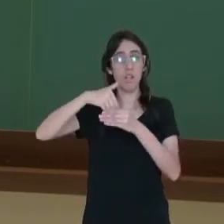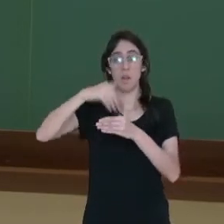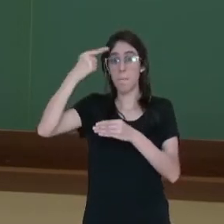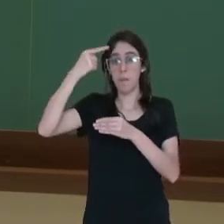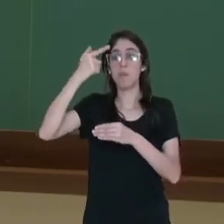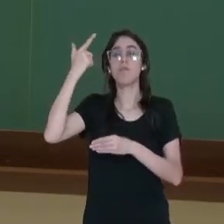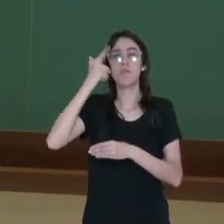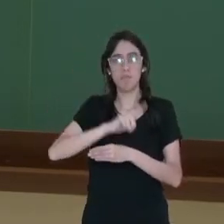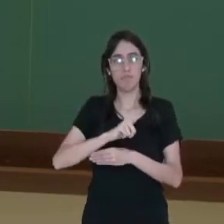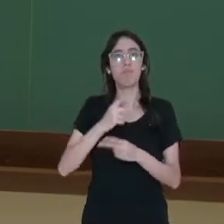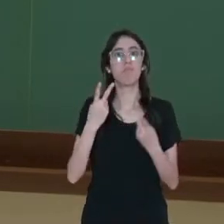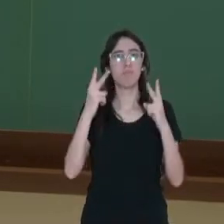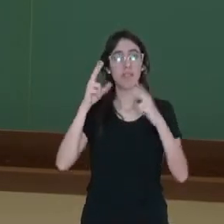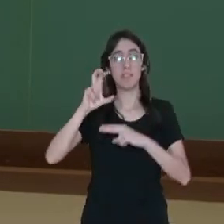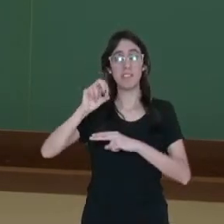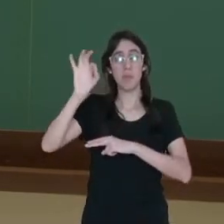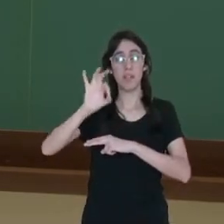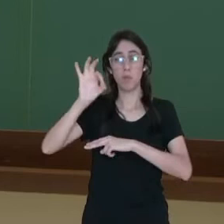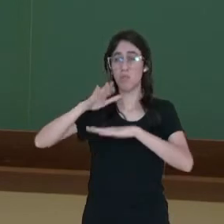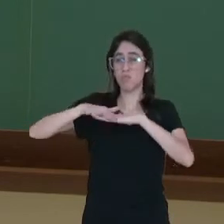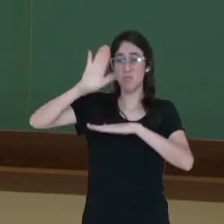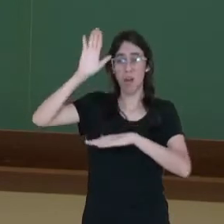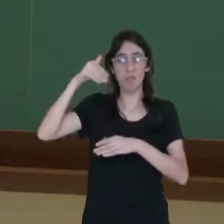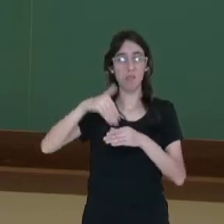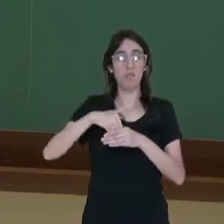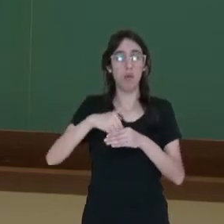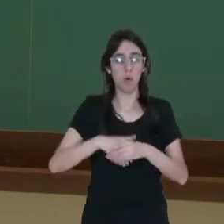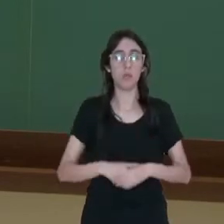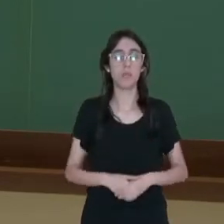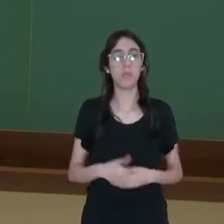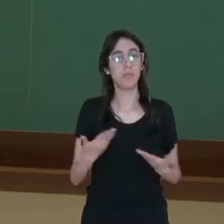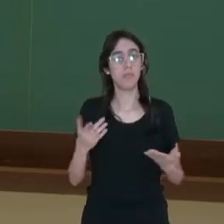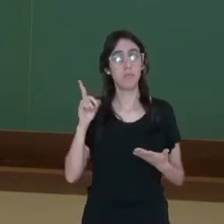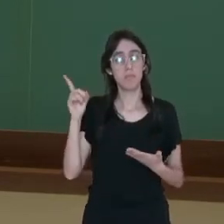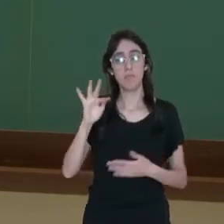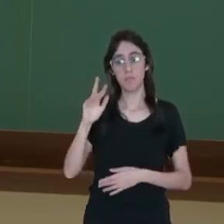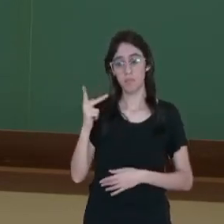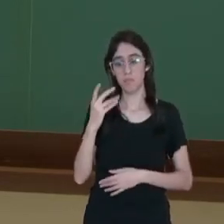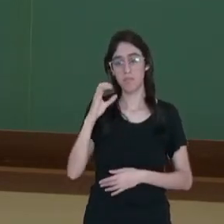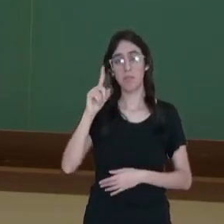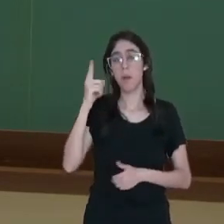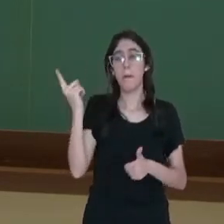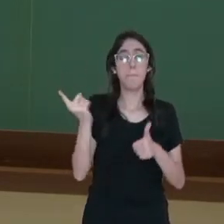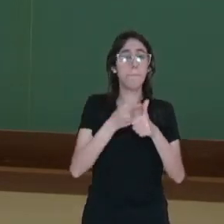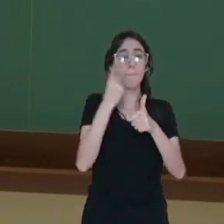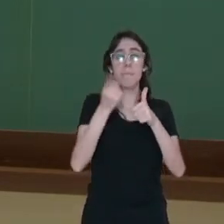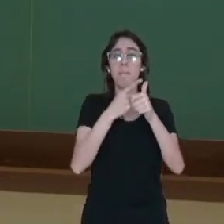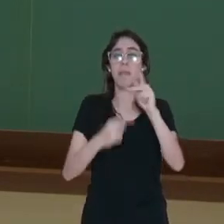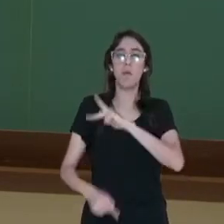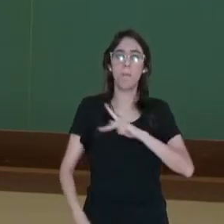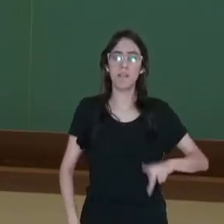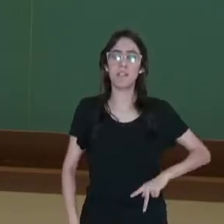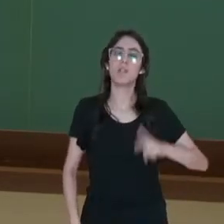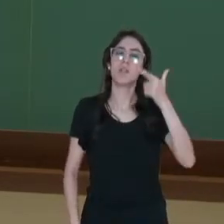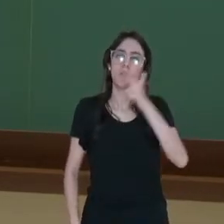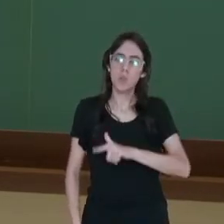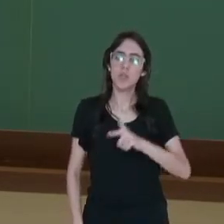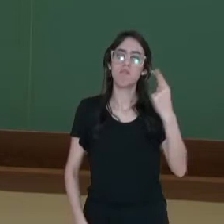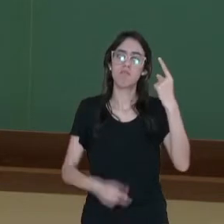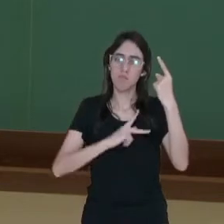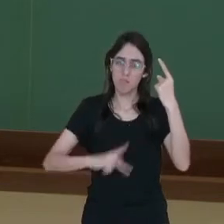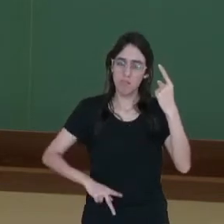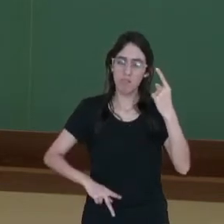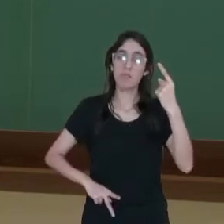de 50% dos votos válidos, e se tornou então o primeiro presidente reeleito do